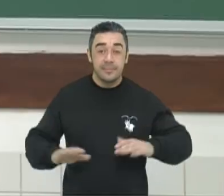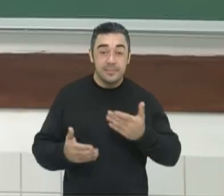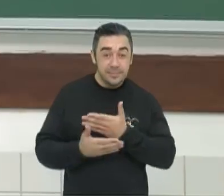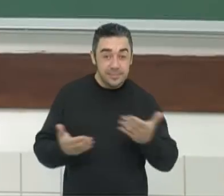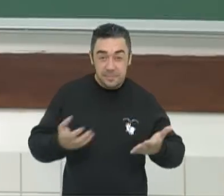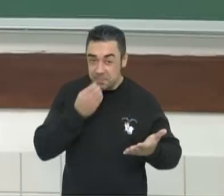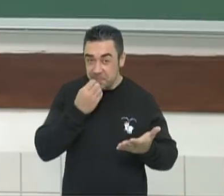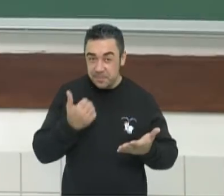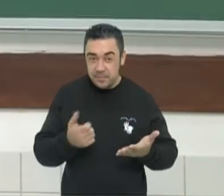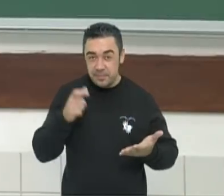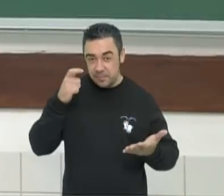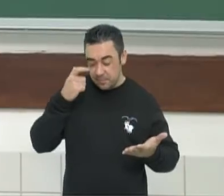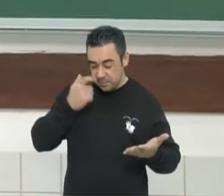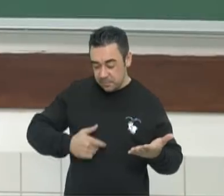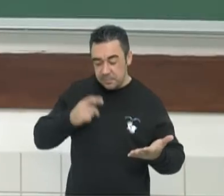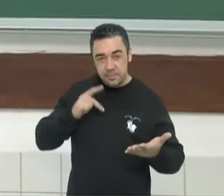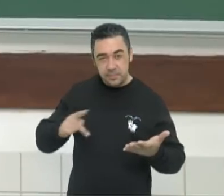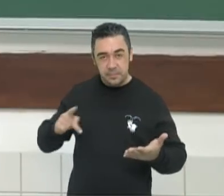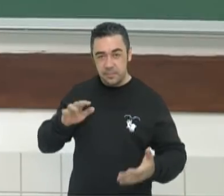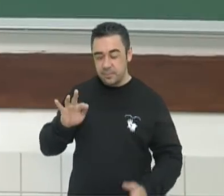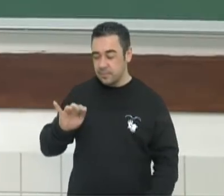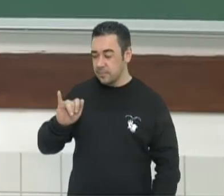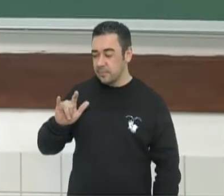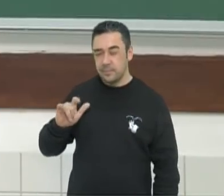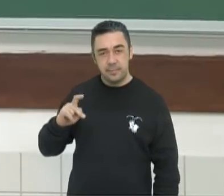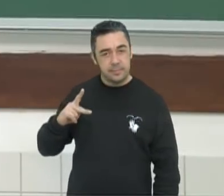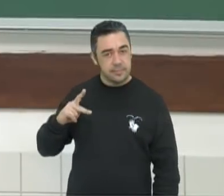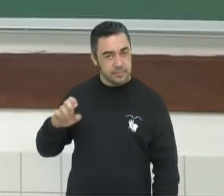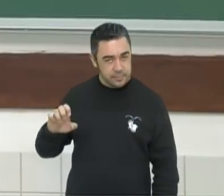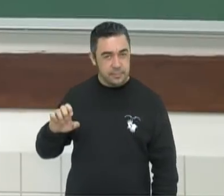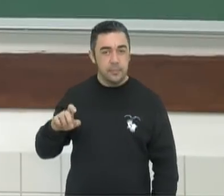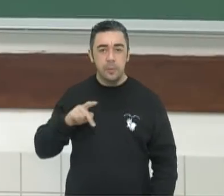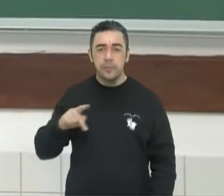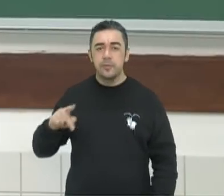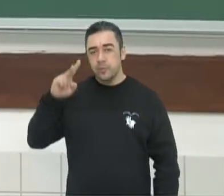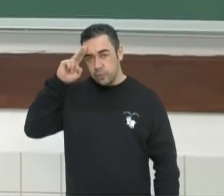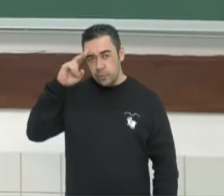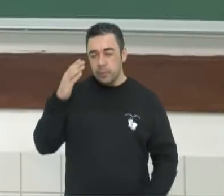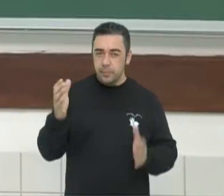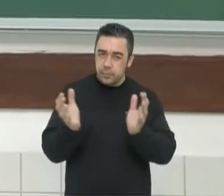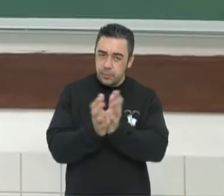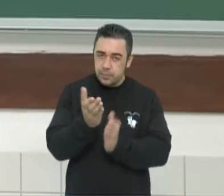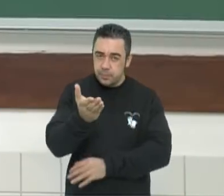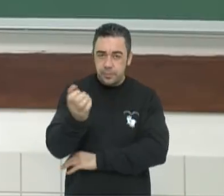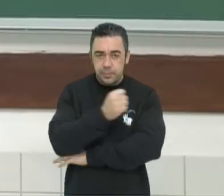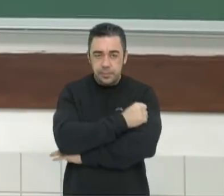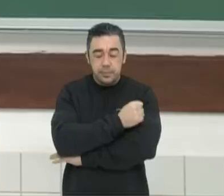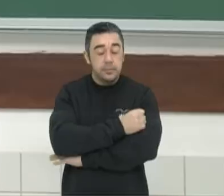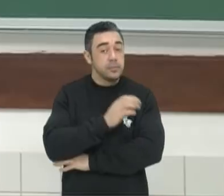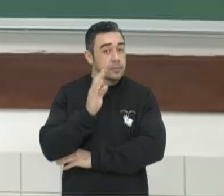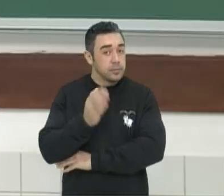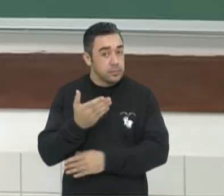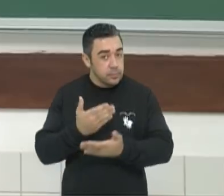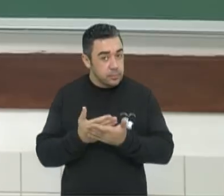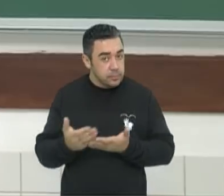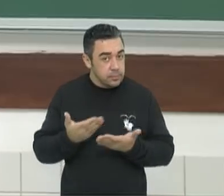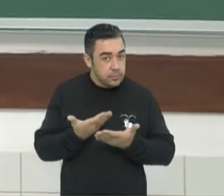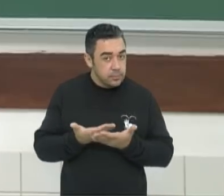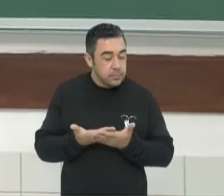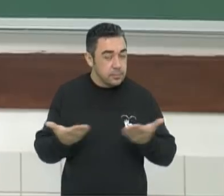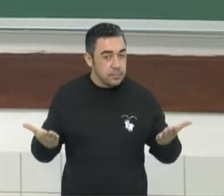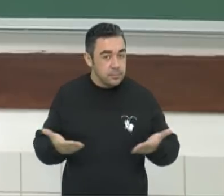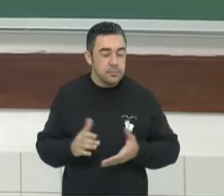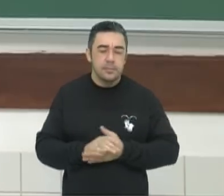Olá, tudo bem? Eu sou o professor Felipe Pego Camargos, professor de História do 8º ano. E nós já vamos iniciar a nossa